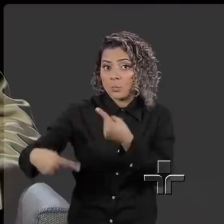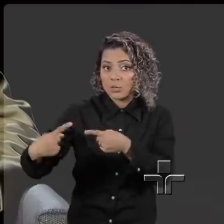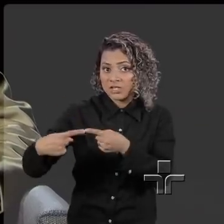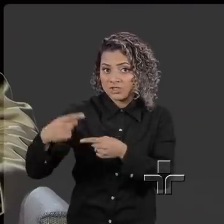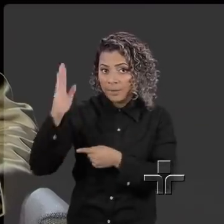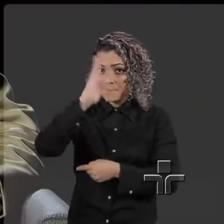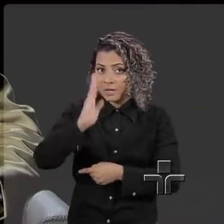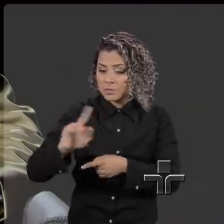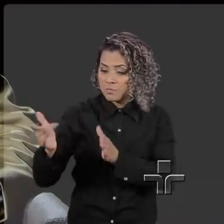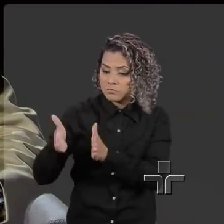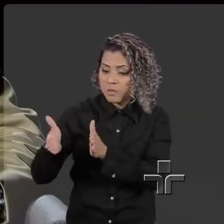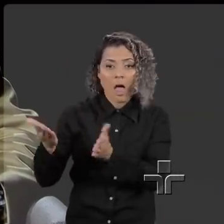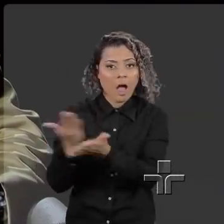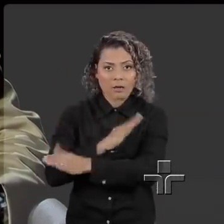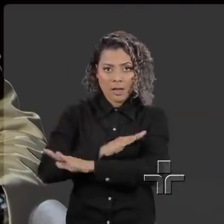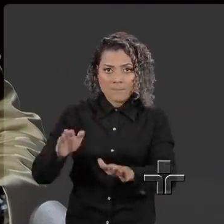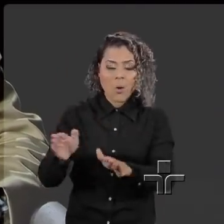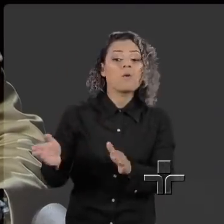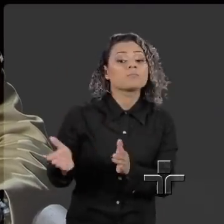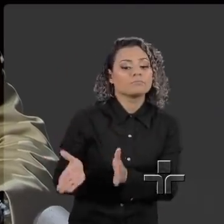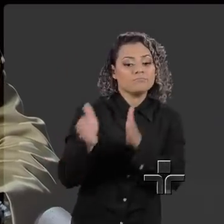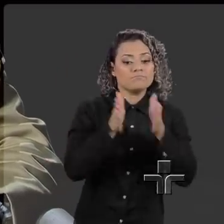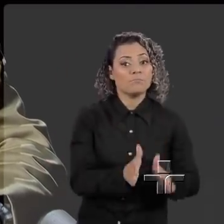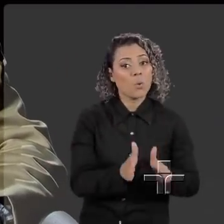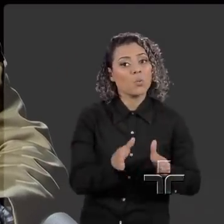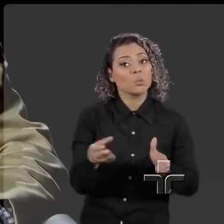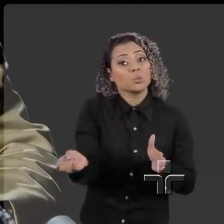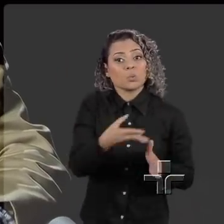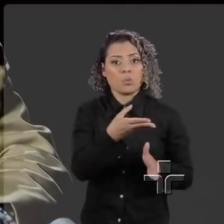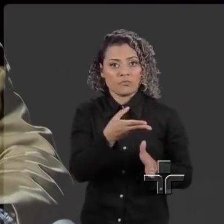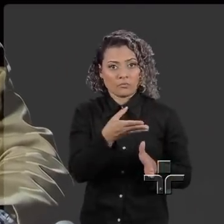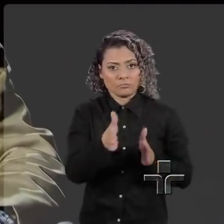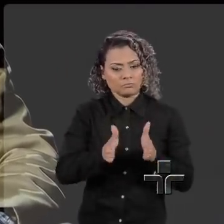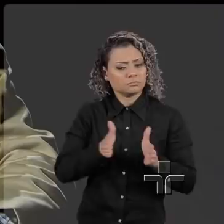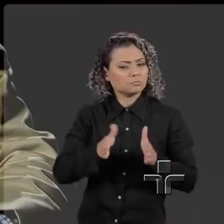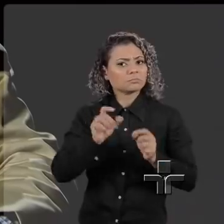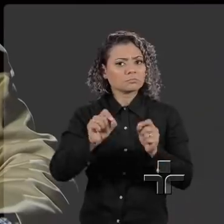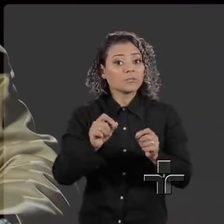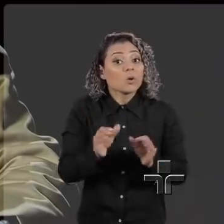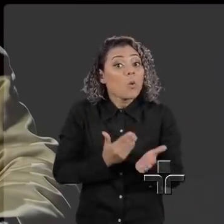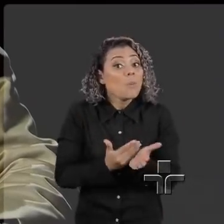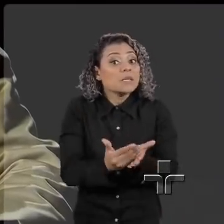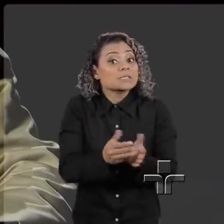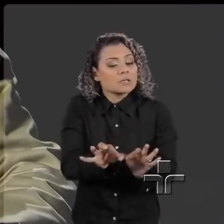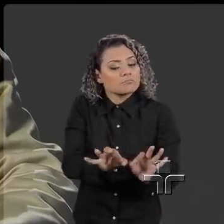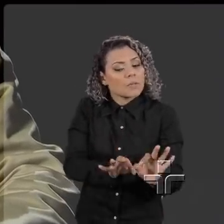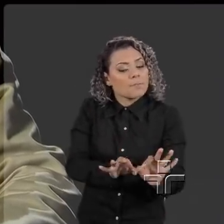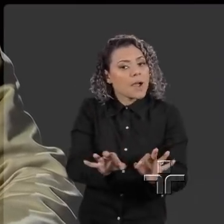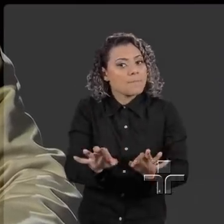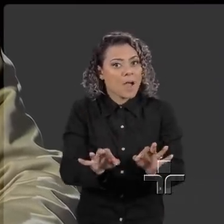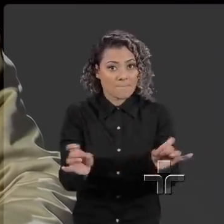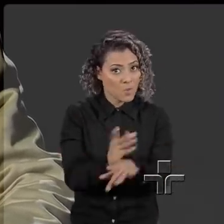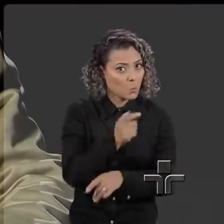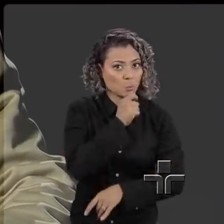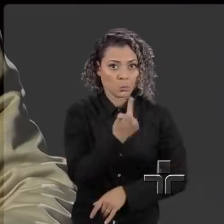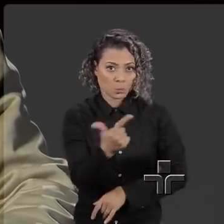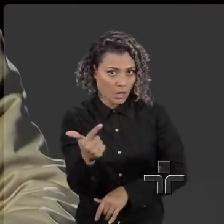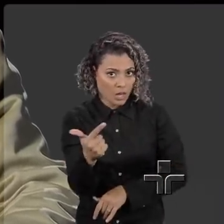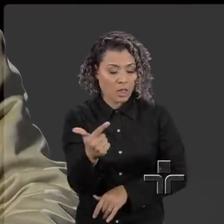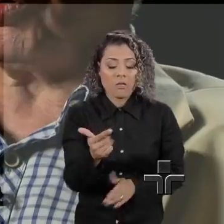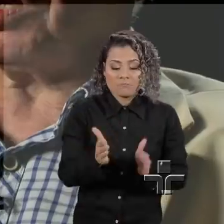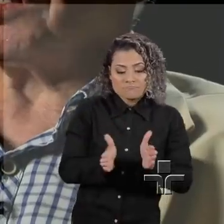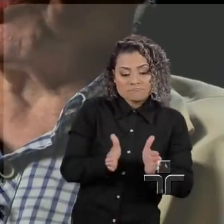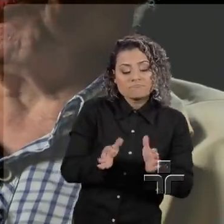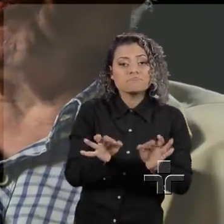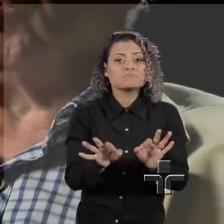brasileira e deu abertura para um novo ciclo. Um novo ciclo que ainda está se desenhando, que não está inteiramente definido. A eleição teve